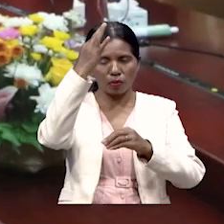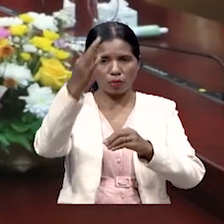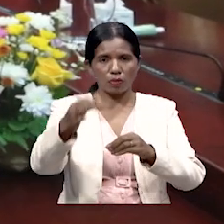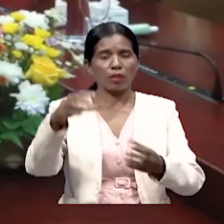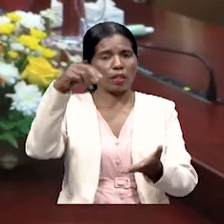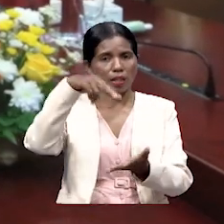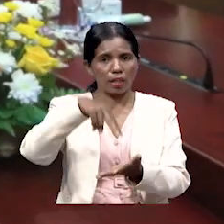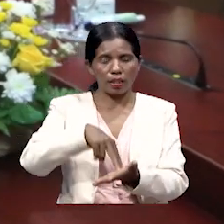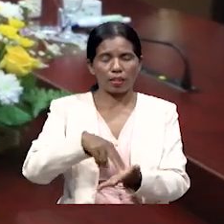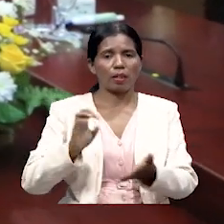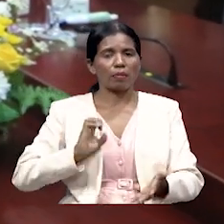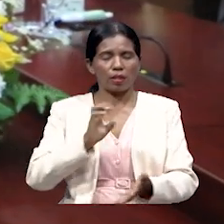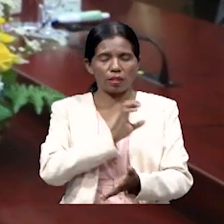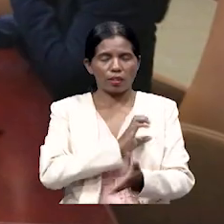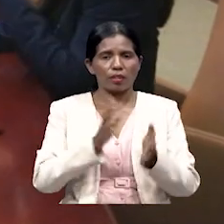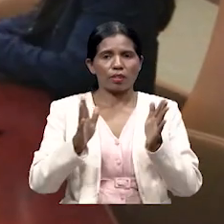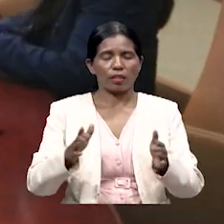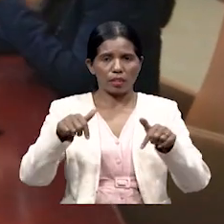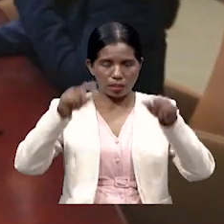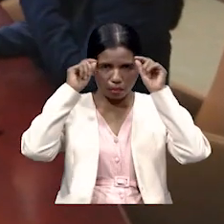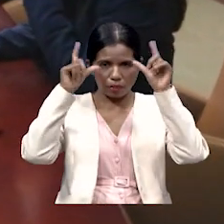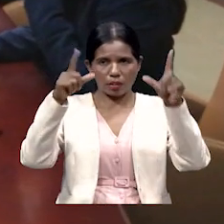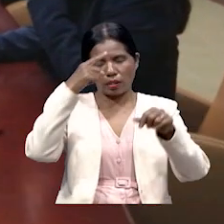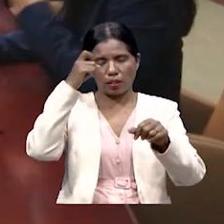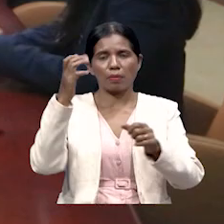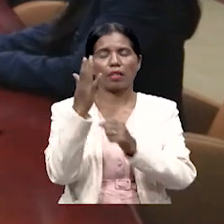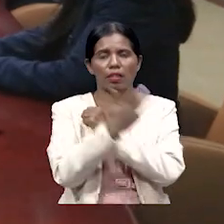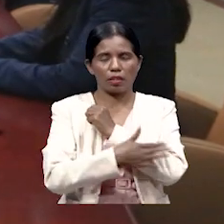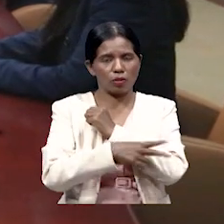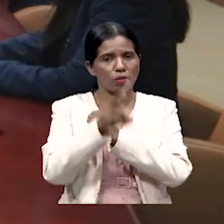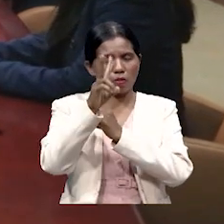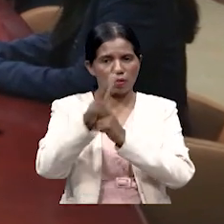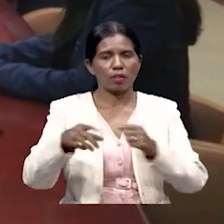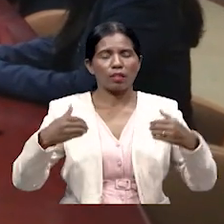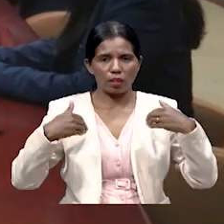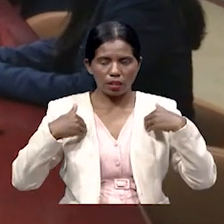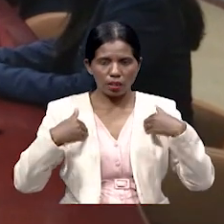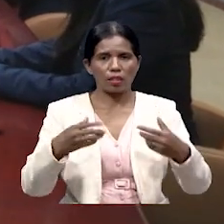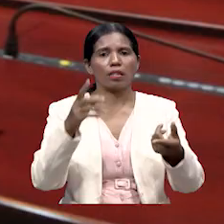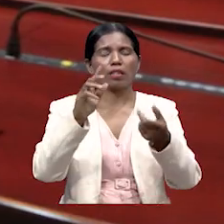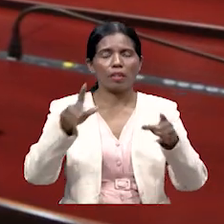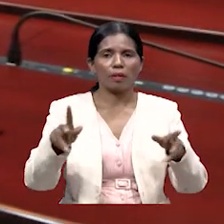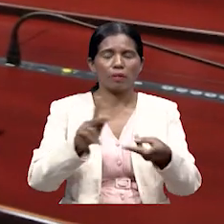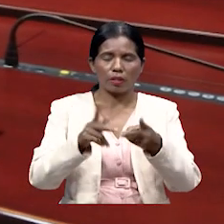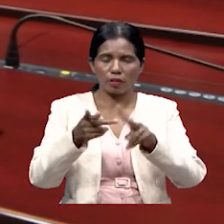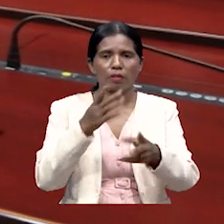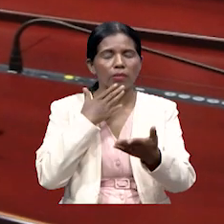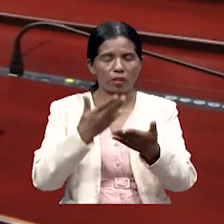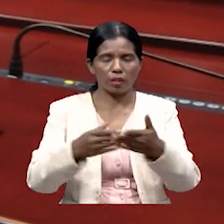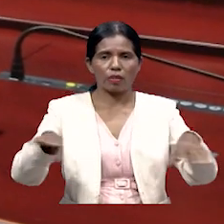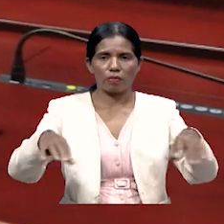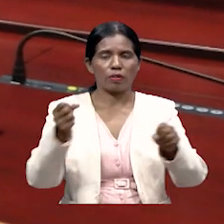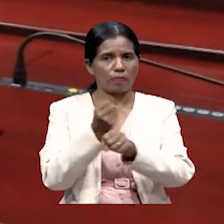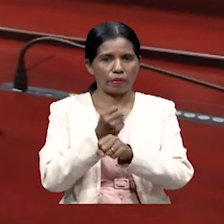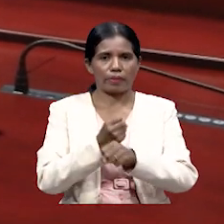estabelecimento Embaixada guiné-bissau Nian iha Timor Leste do país EA relação nominal de LED aqui no EA cooperação nível